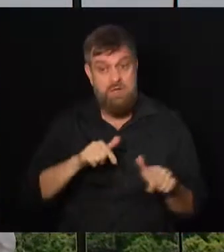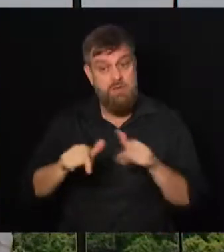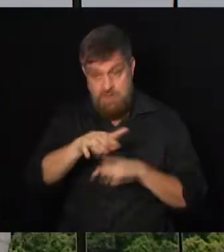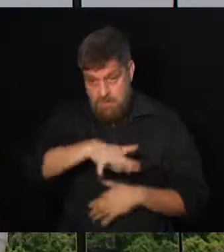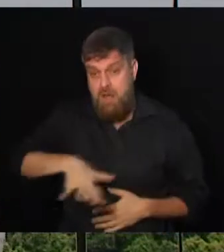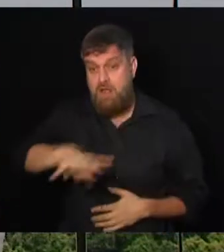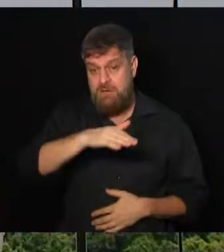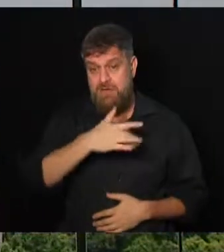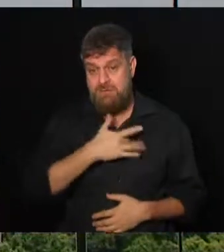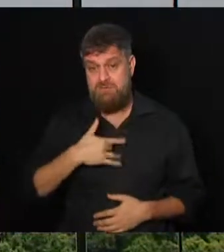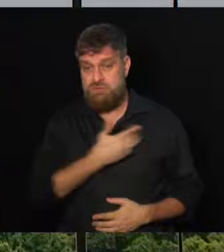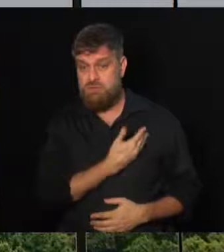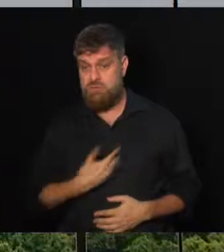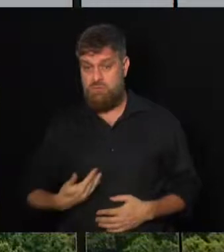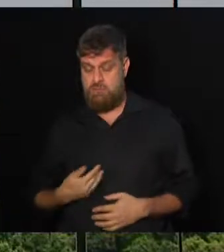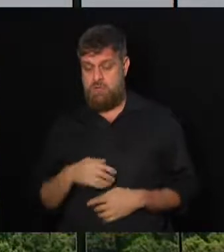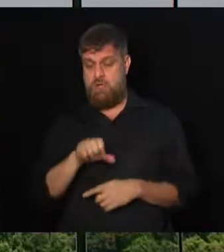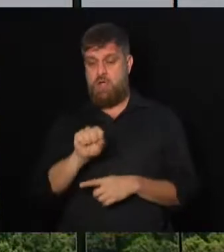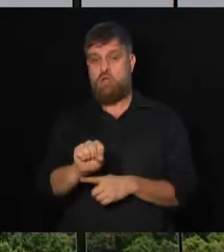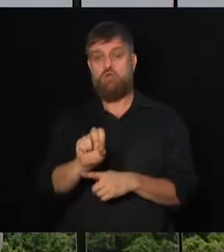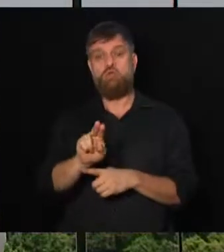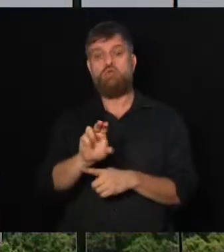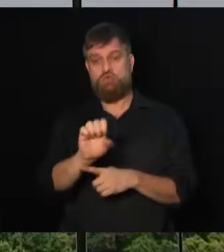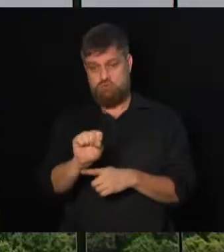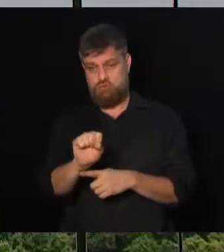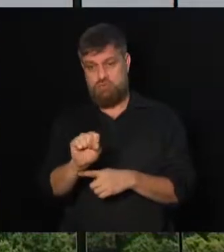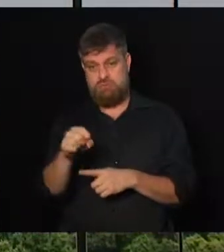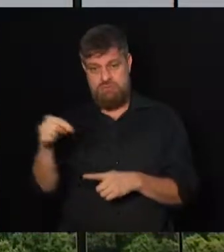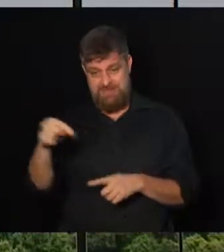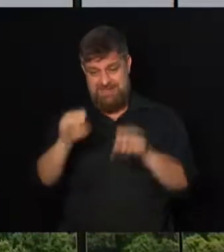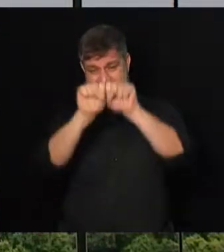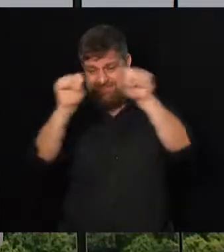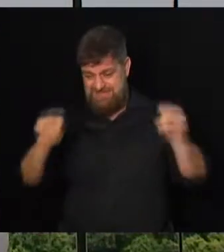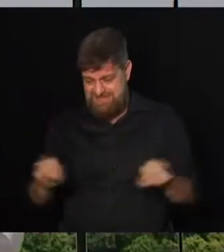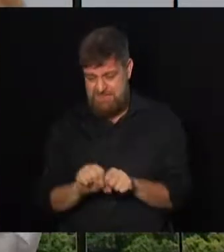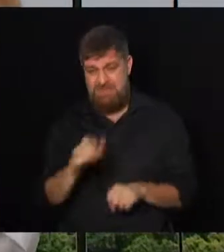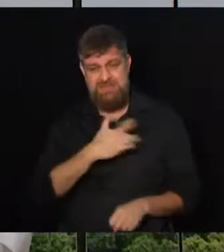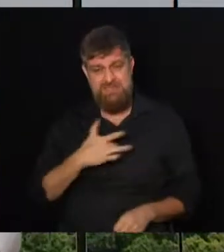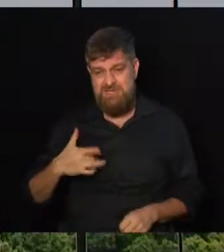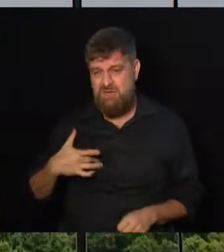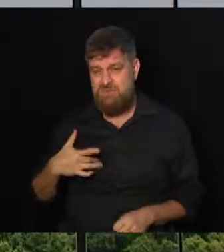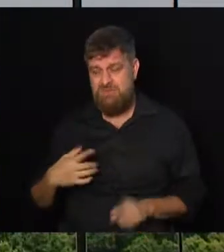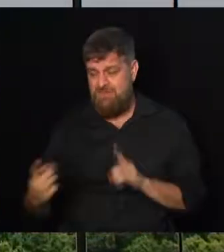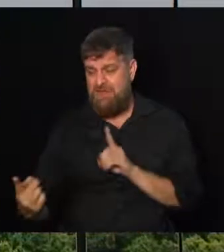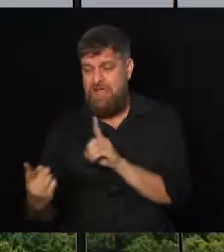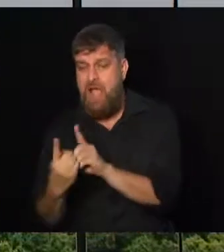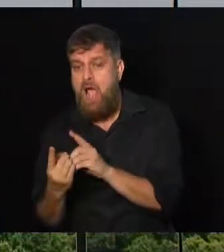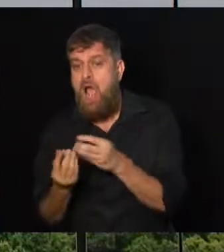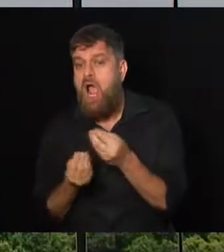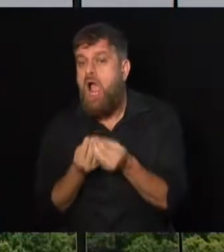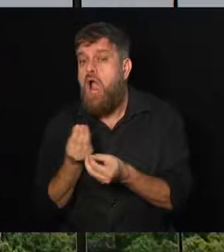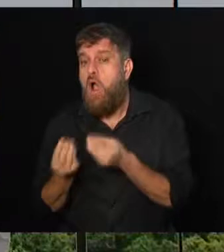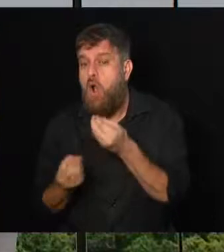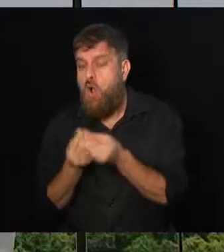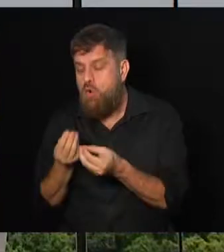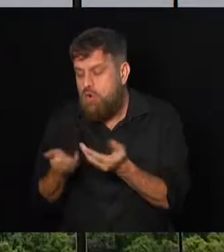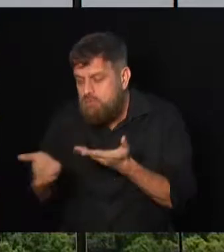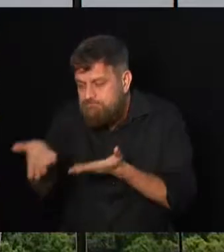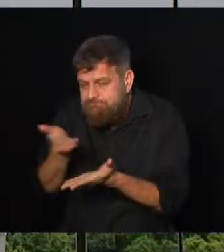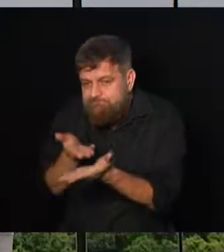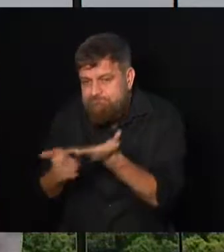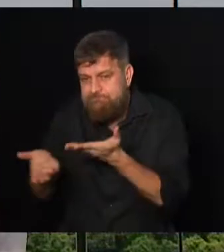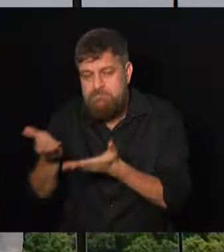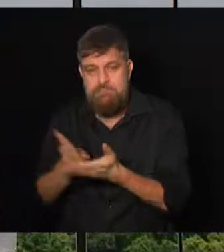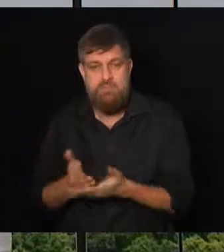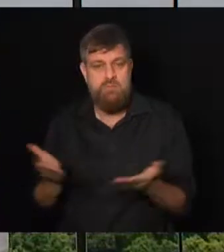Único de Saúde. Eu acho que o Sistema de Saúde, você tem que atender um paciente, não é o que você fala, é como fala para o paciente. E,